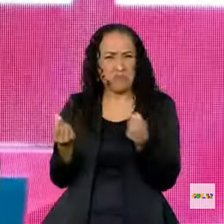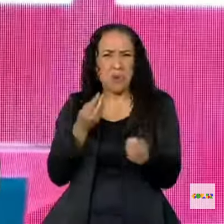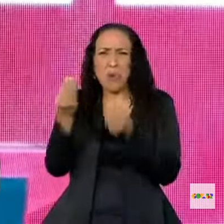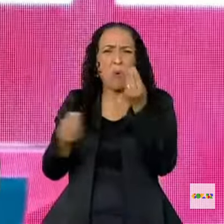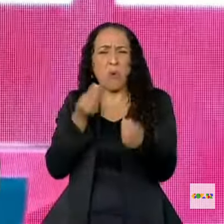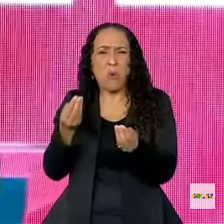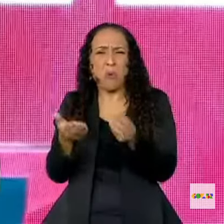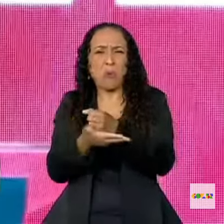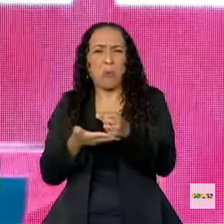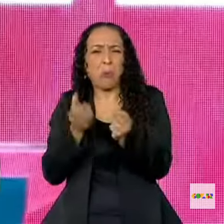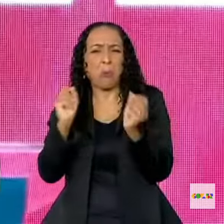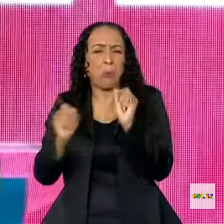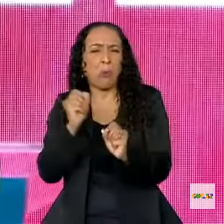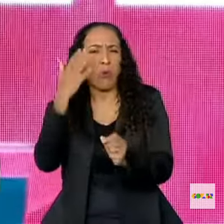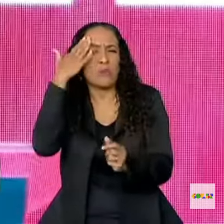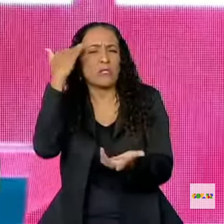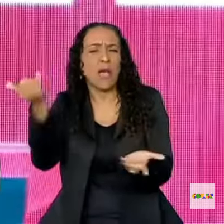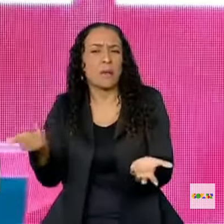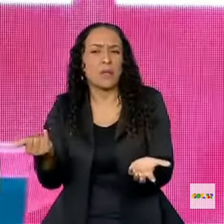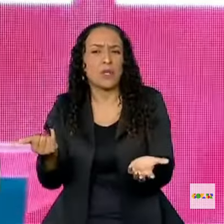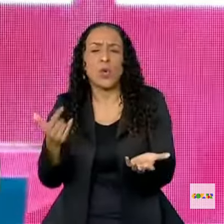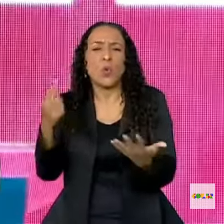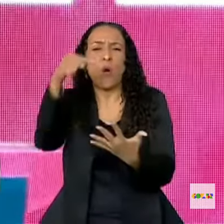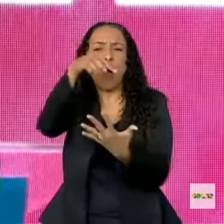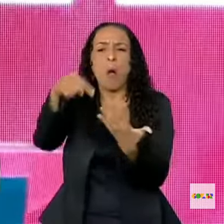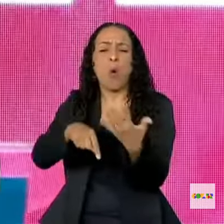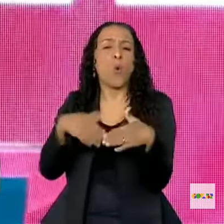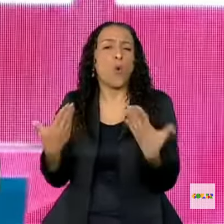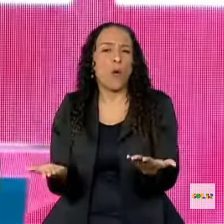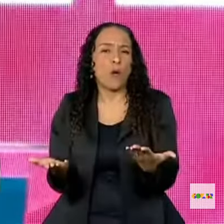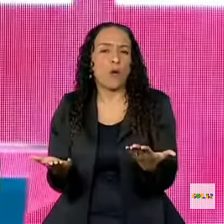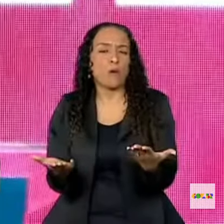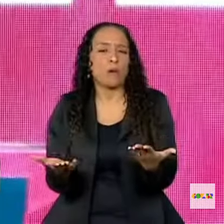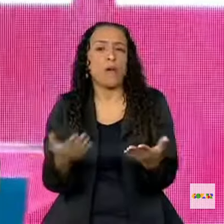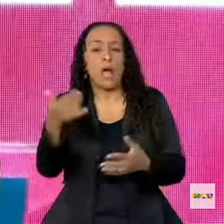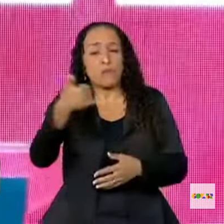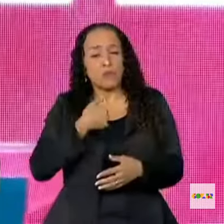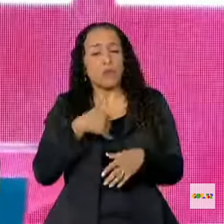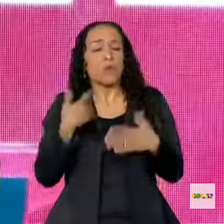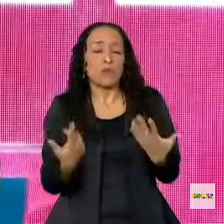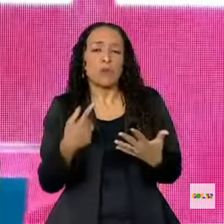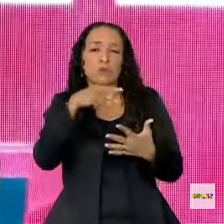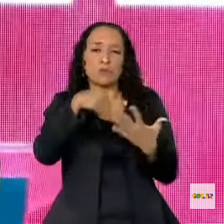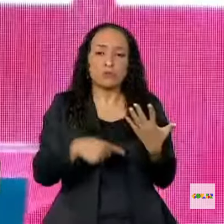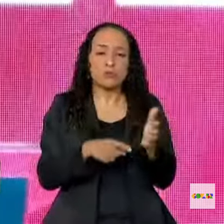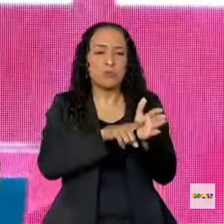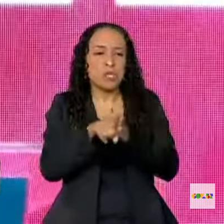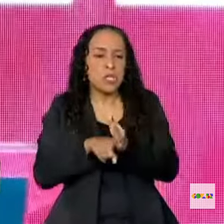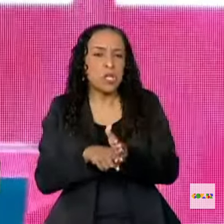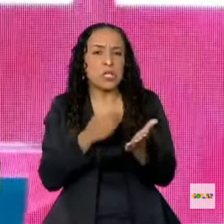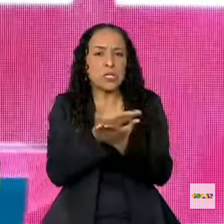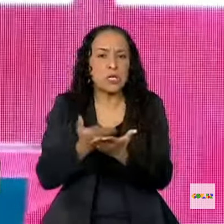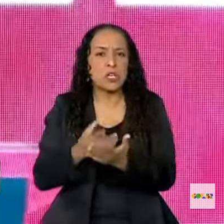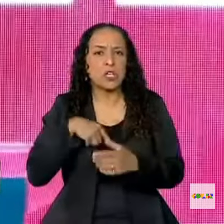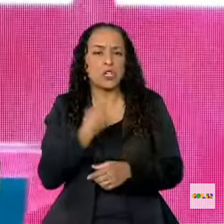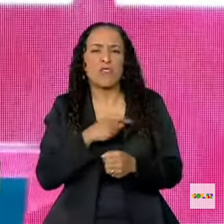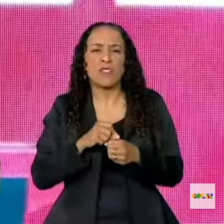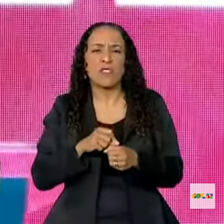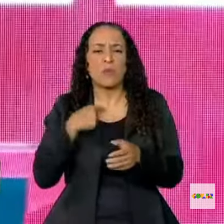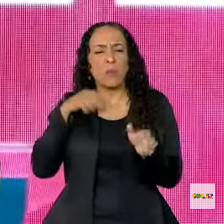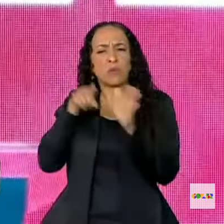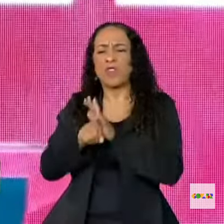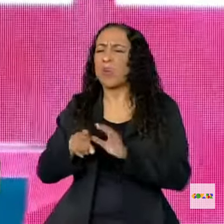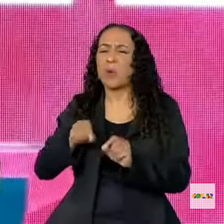fala isso Qual é o critério é foi o critério do estudo as pesquisas que nós fizemos com quem que vocês